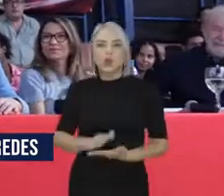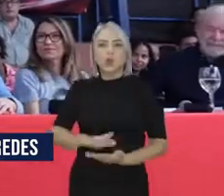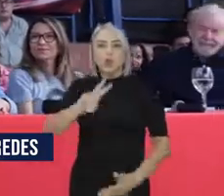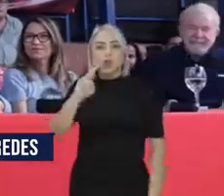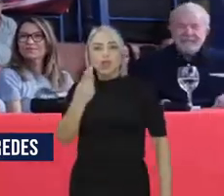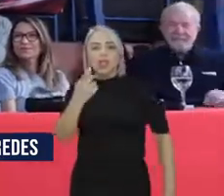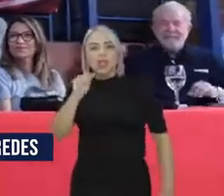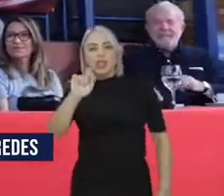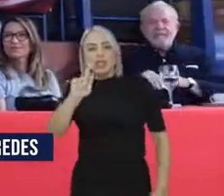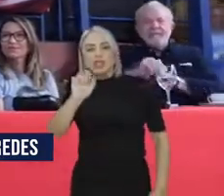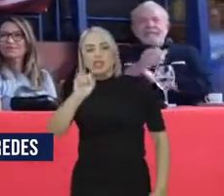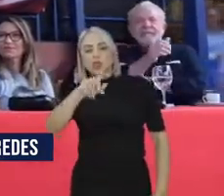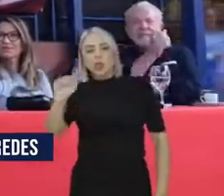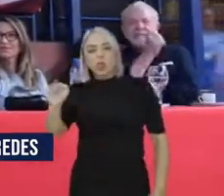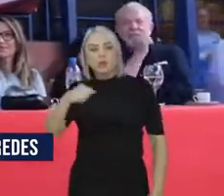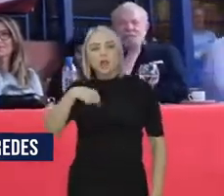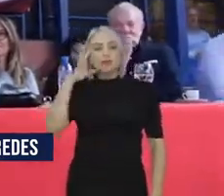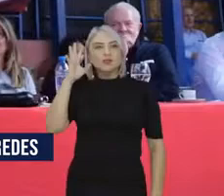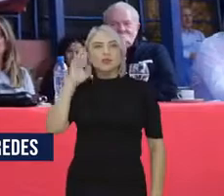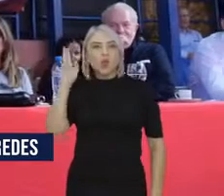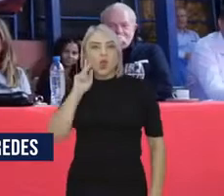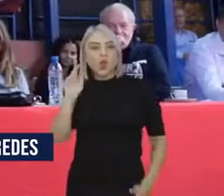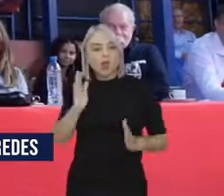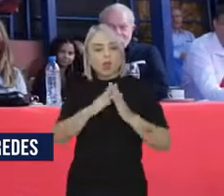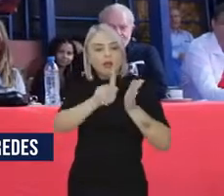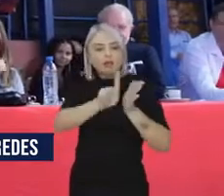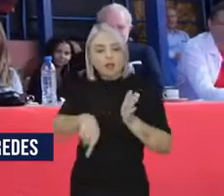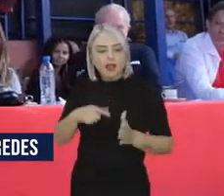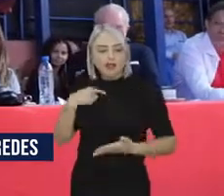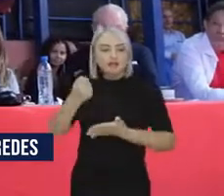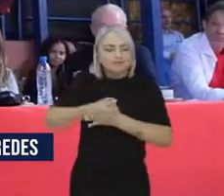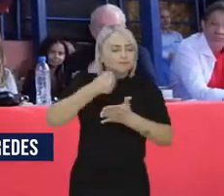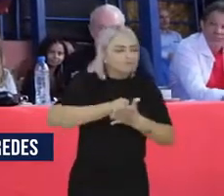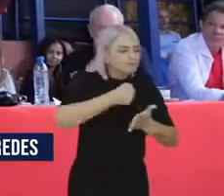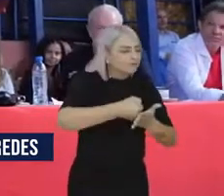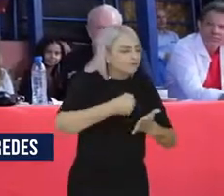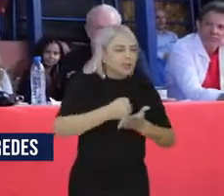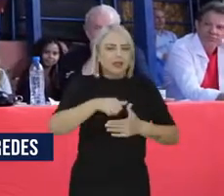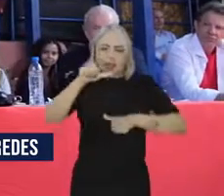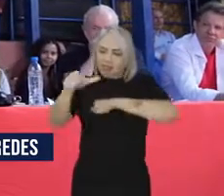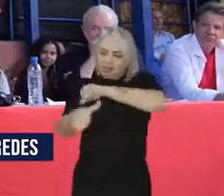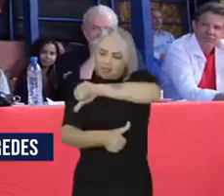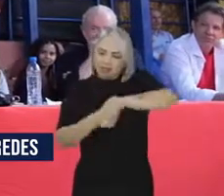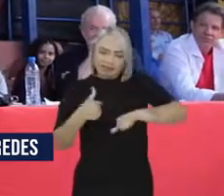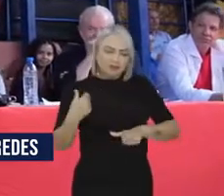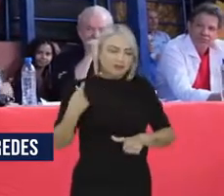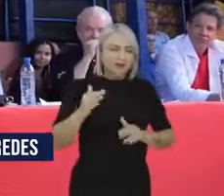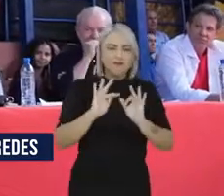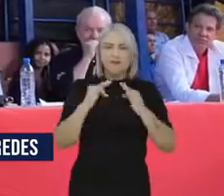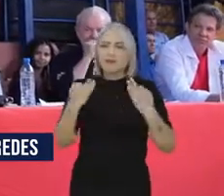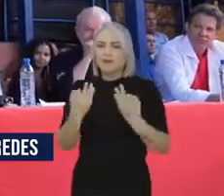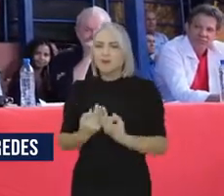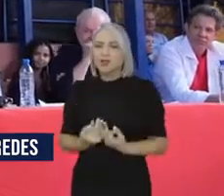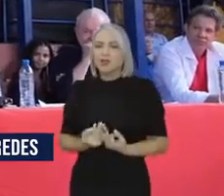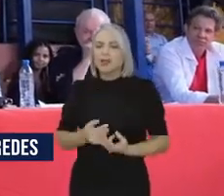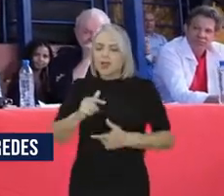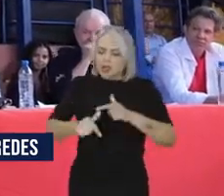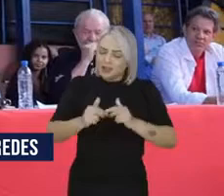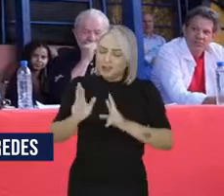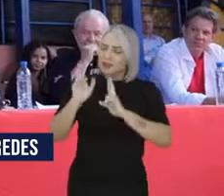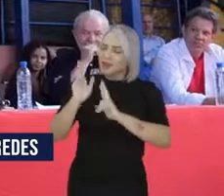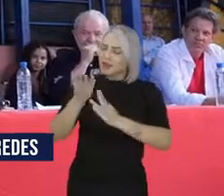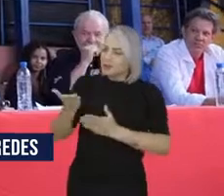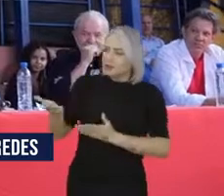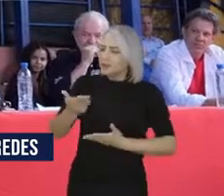casa própria, e essa luta ainda continua até hoje. Foi transformada milhares de famílias graças ao seu trabalho, e a gente continua na